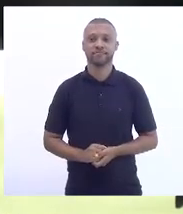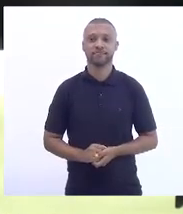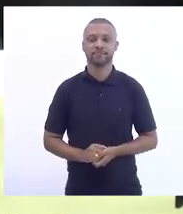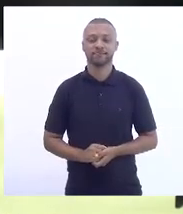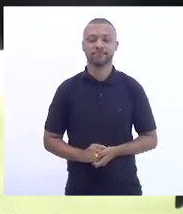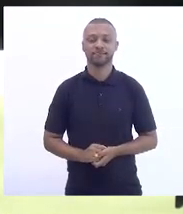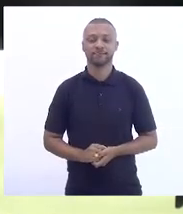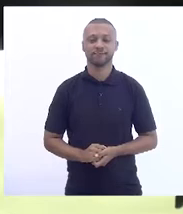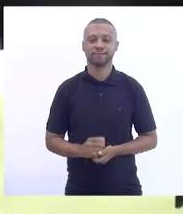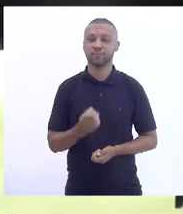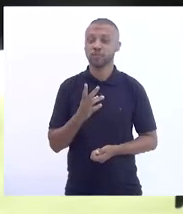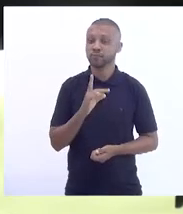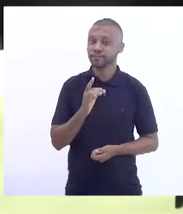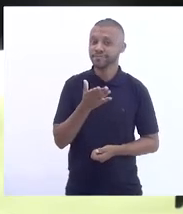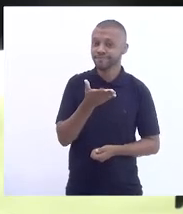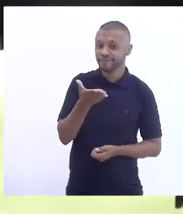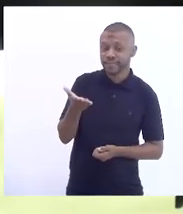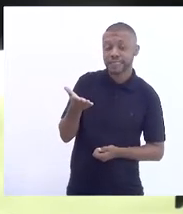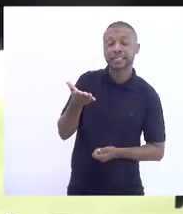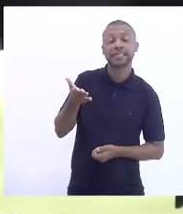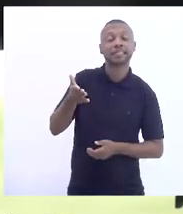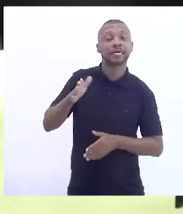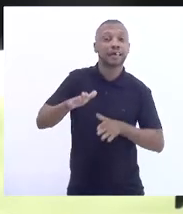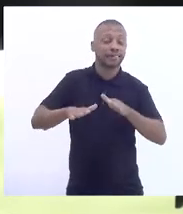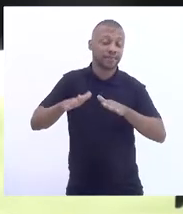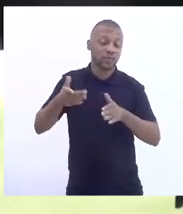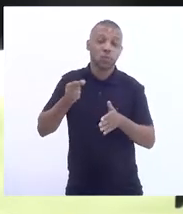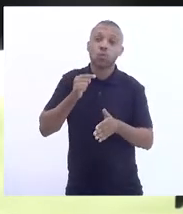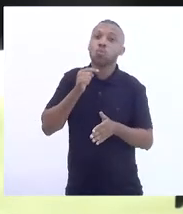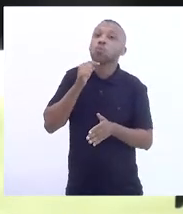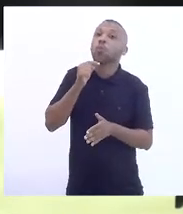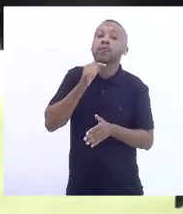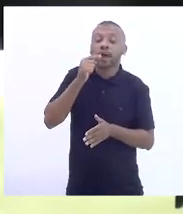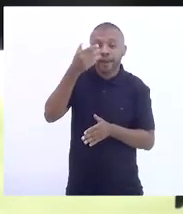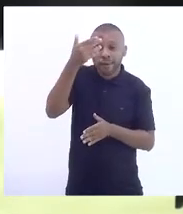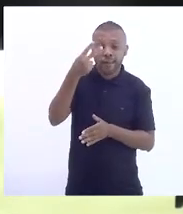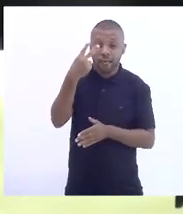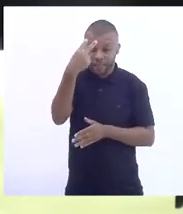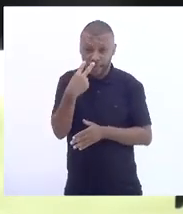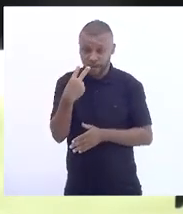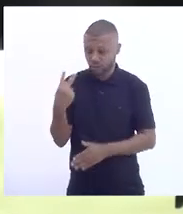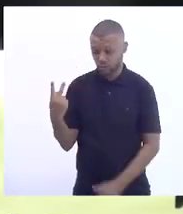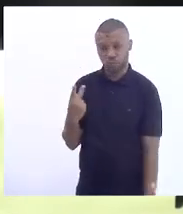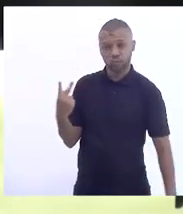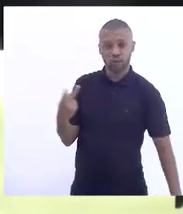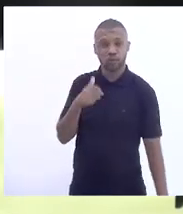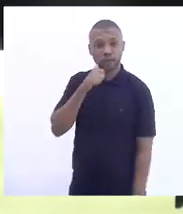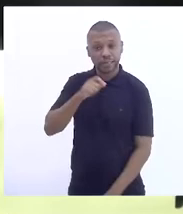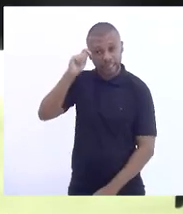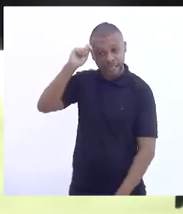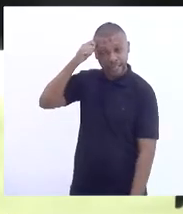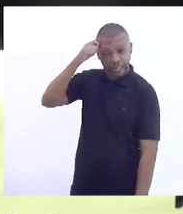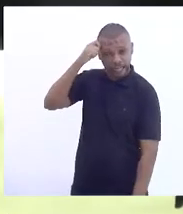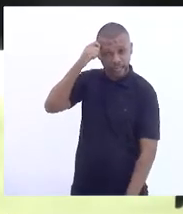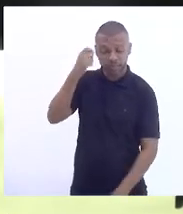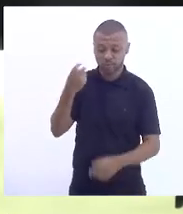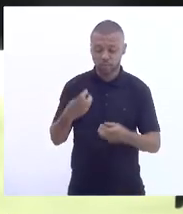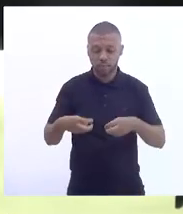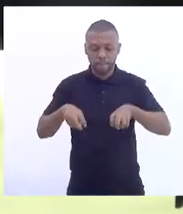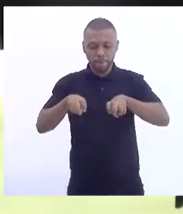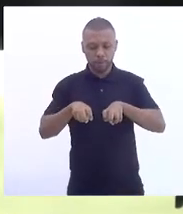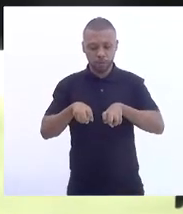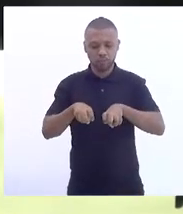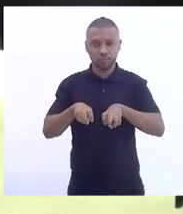e para quem não consegue ver Somos duas mulheres negras compondo a